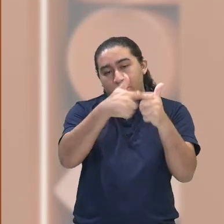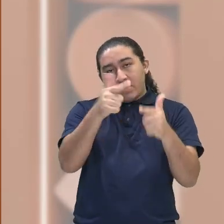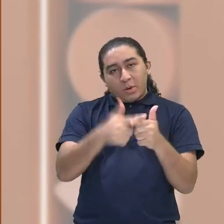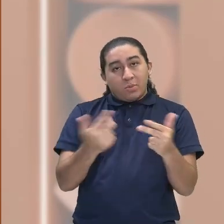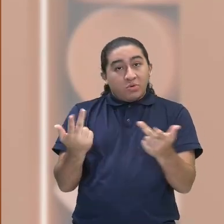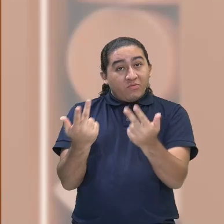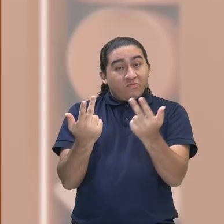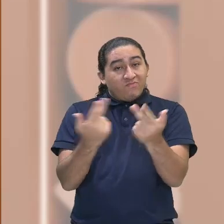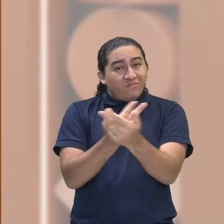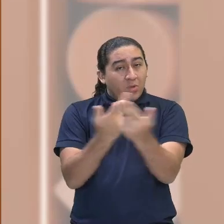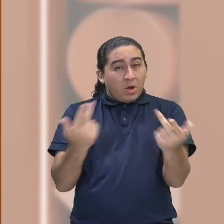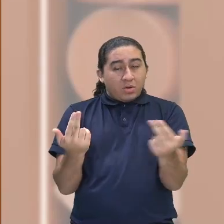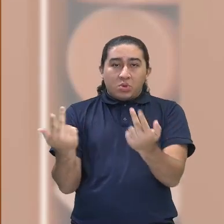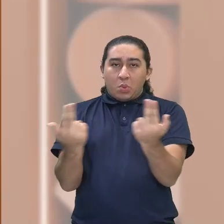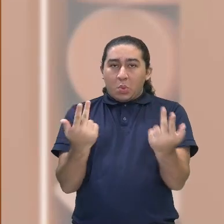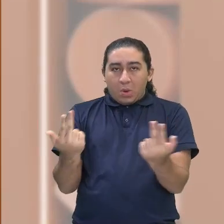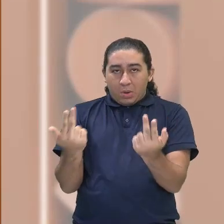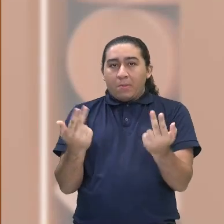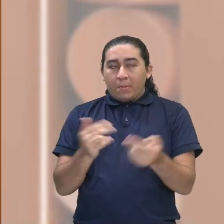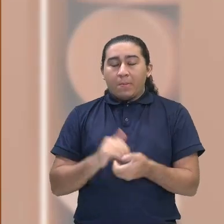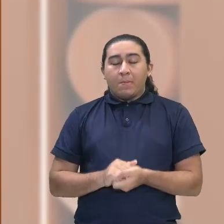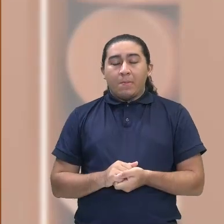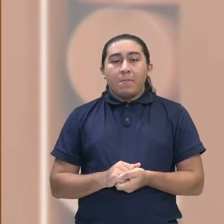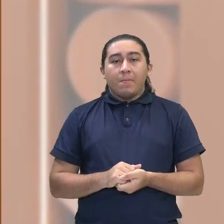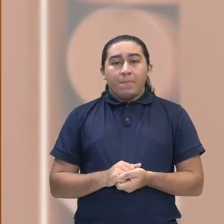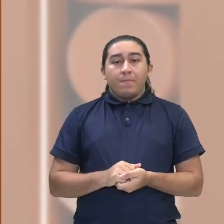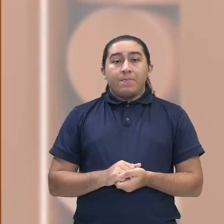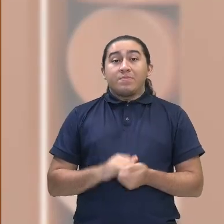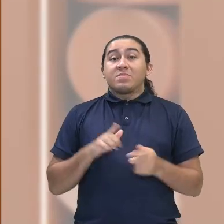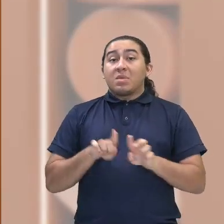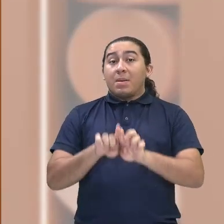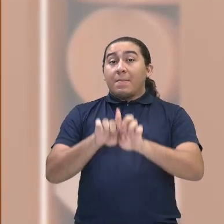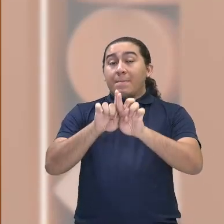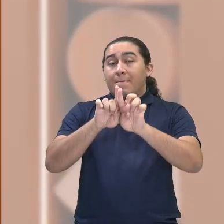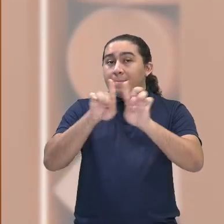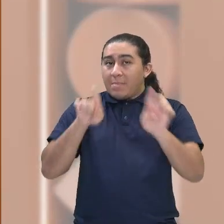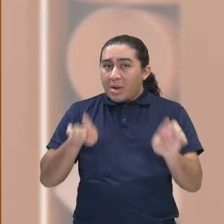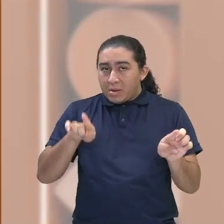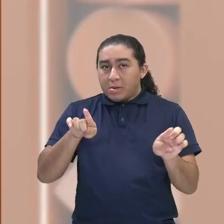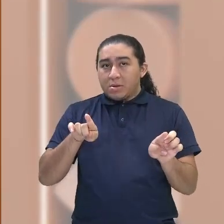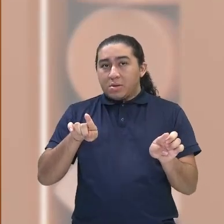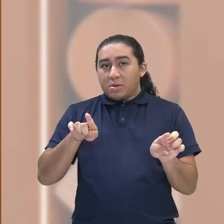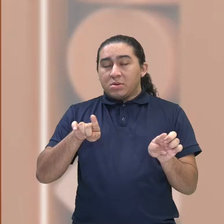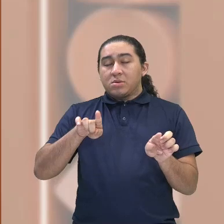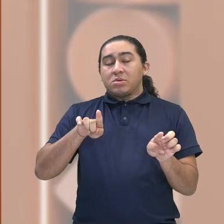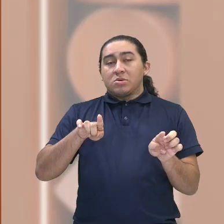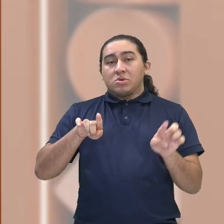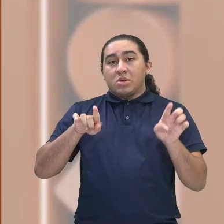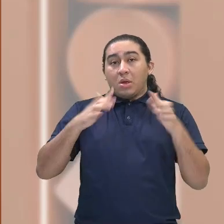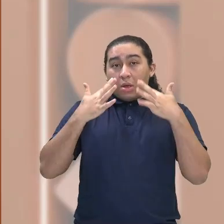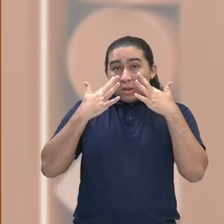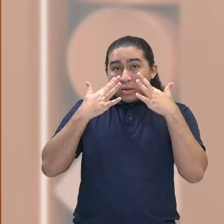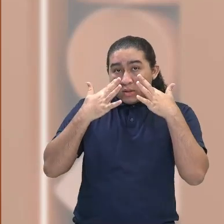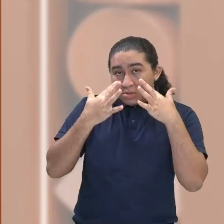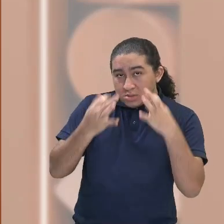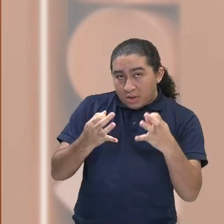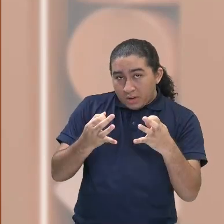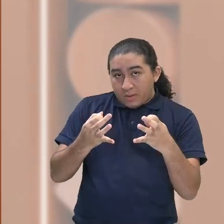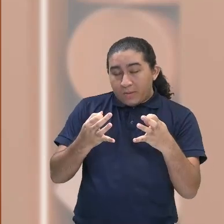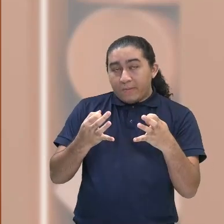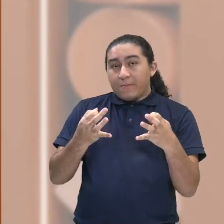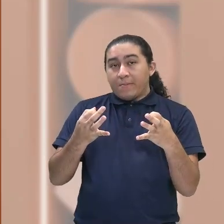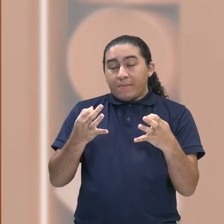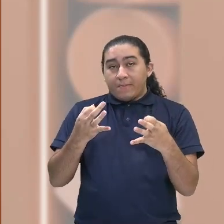mais. Pobreza existe em qualquer parte do mundo. No entanto, o que eu estou falando para vocês prestarem atenção é que, para